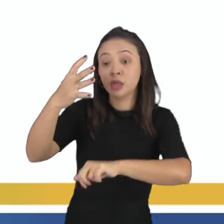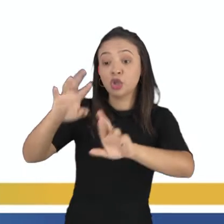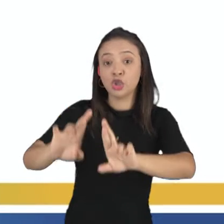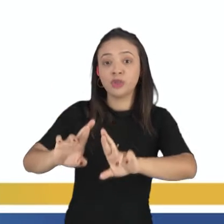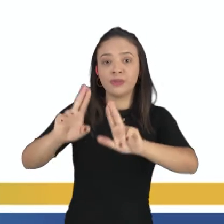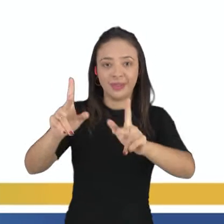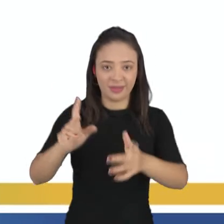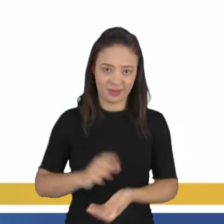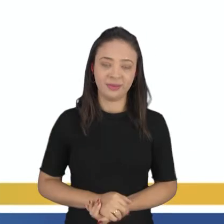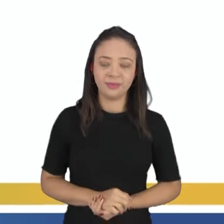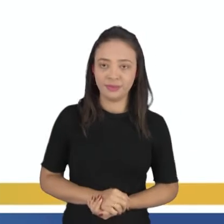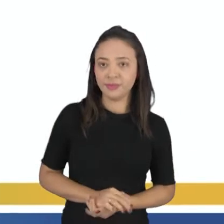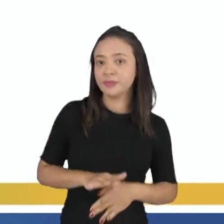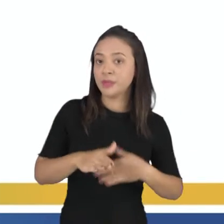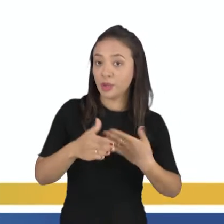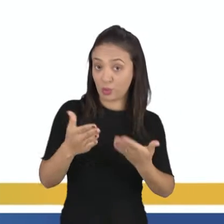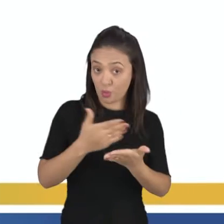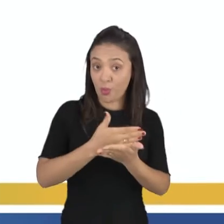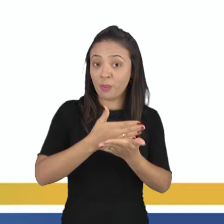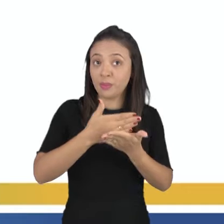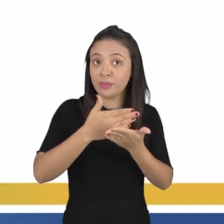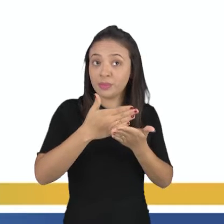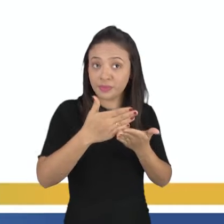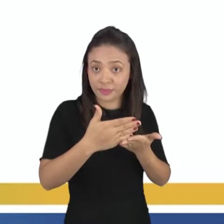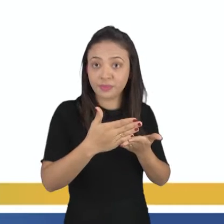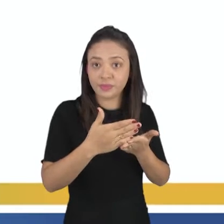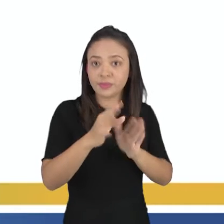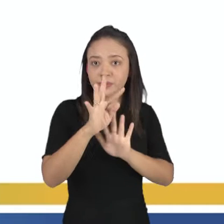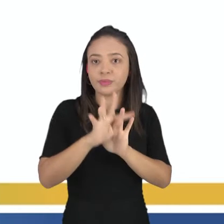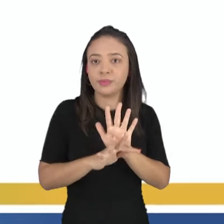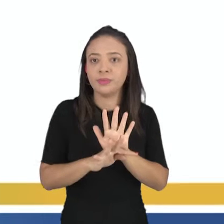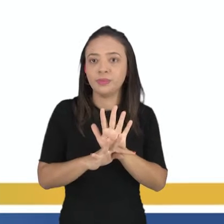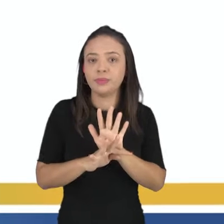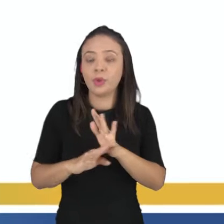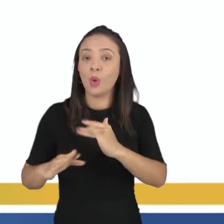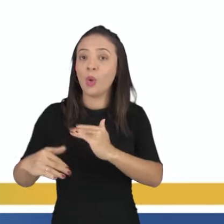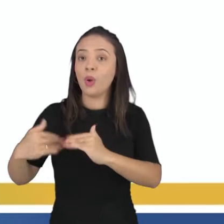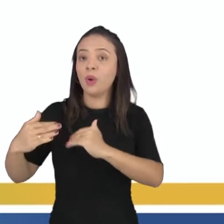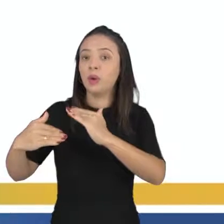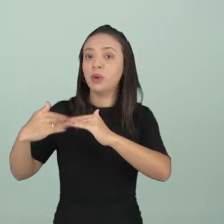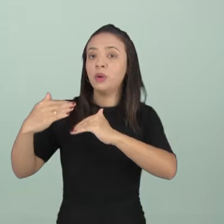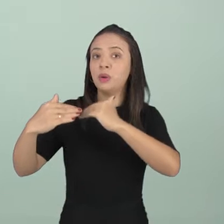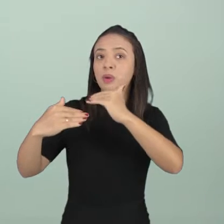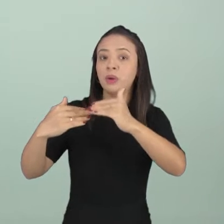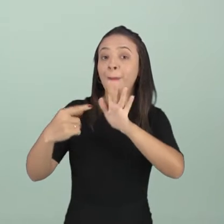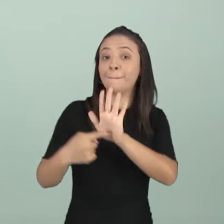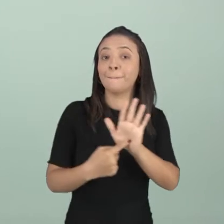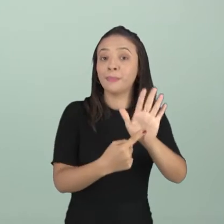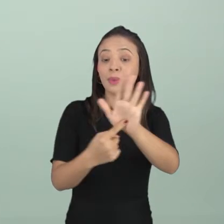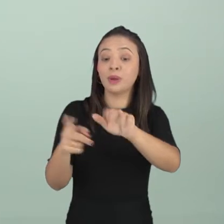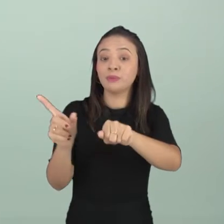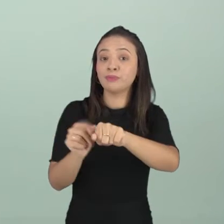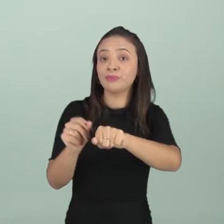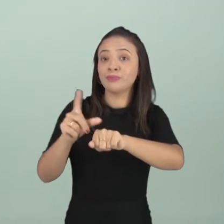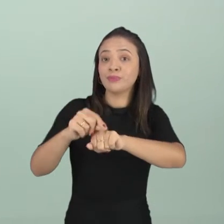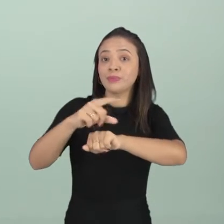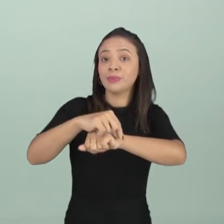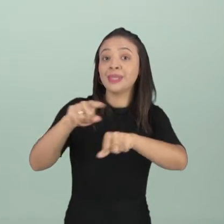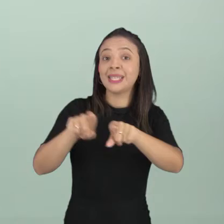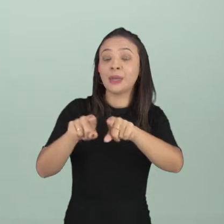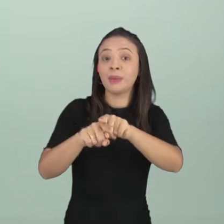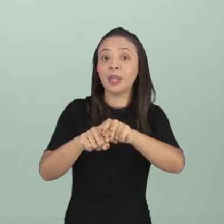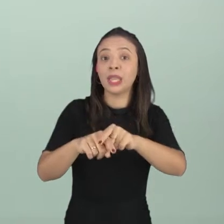seja, na introdução, você inicia seu texto. No desenvolvimento, você pode trazer um argumento e já